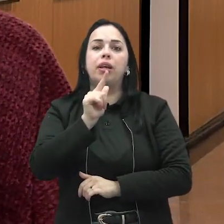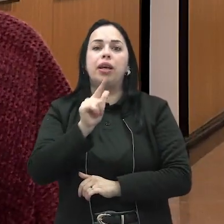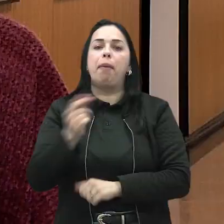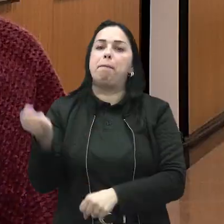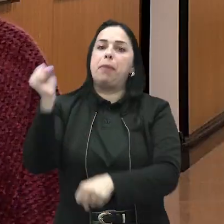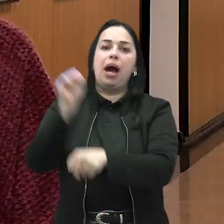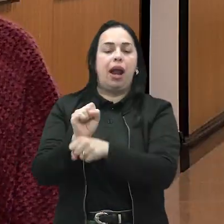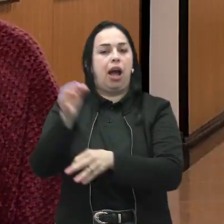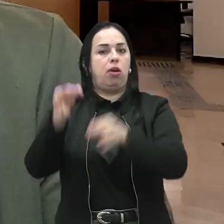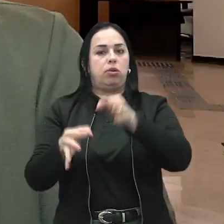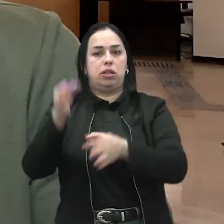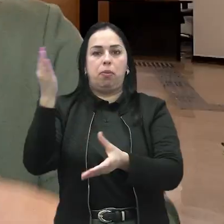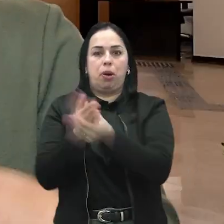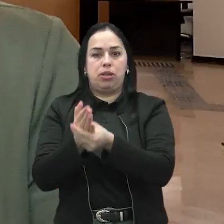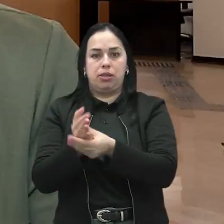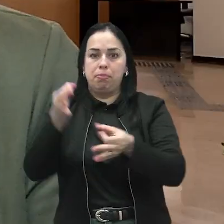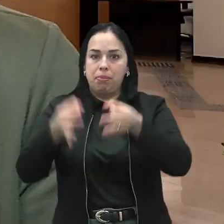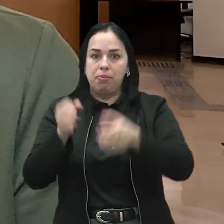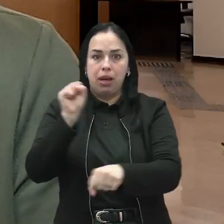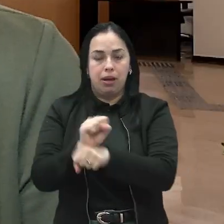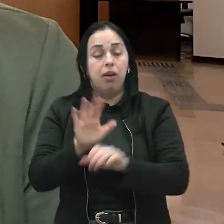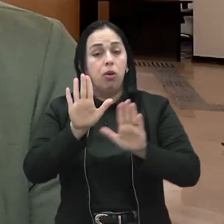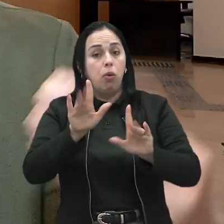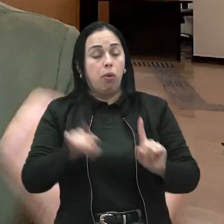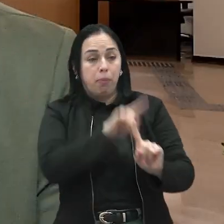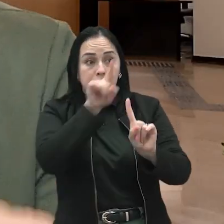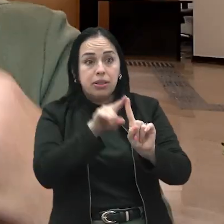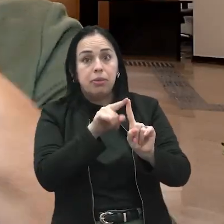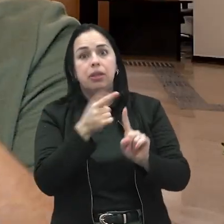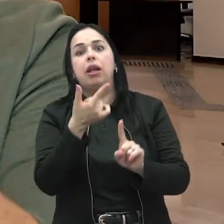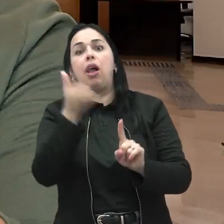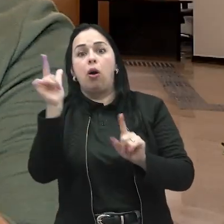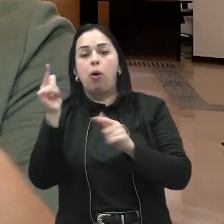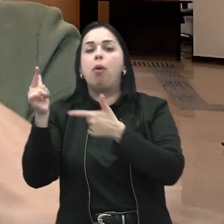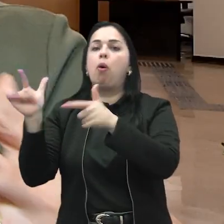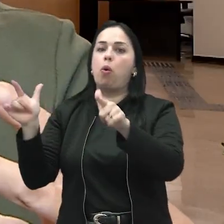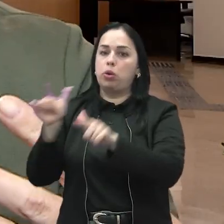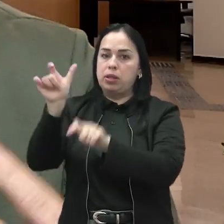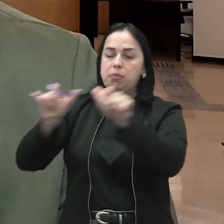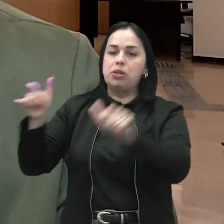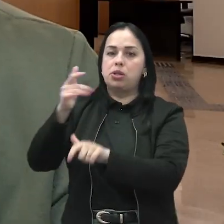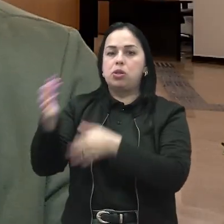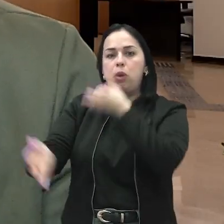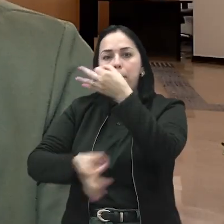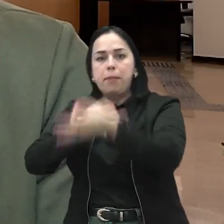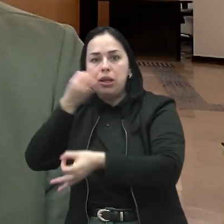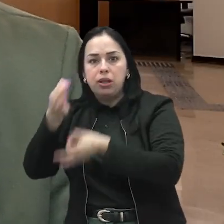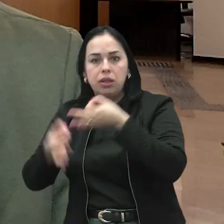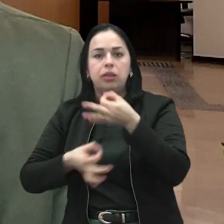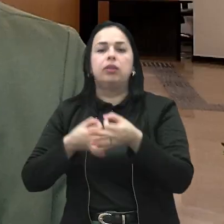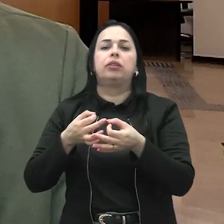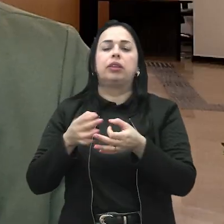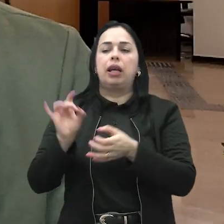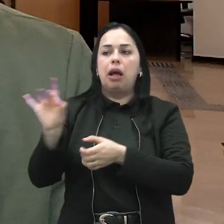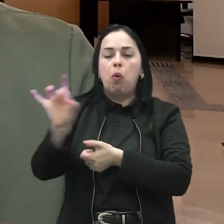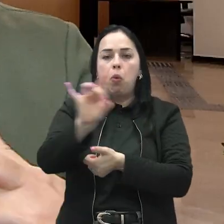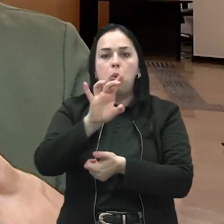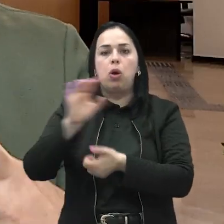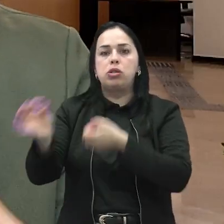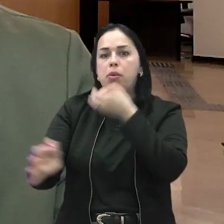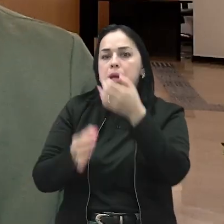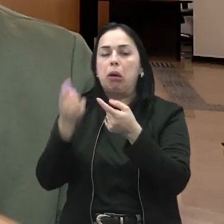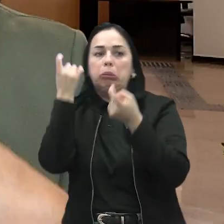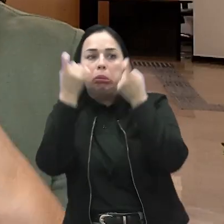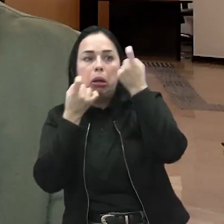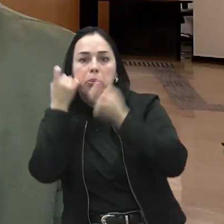gente consiga suspender. Esse foi o foco principal, mas claro, vieram moradores de outros locais, de outros bairros irregulares, cada um com a